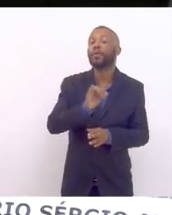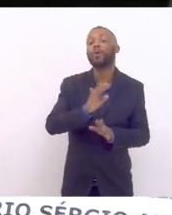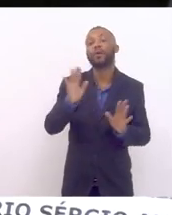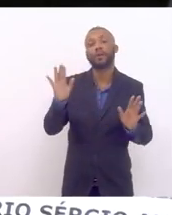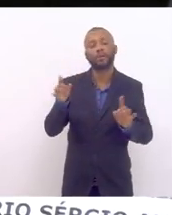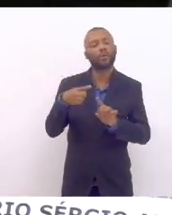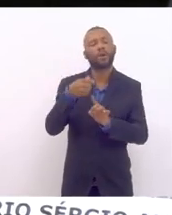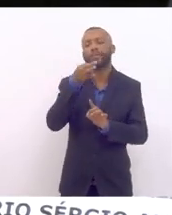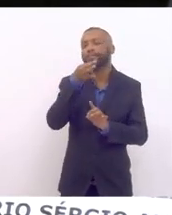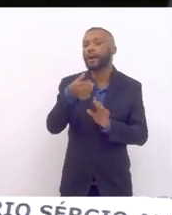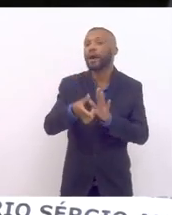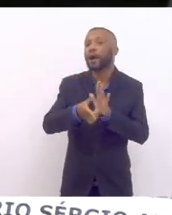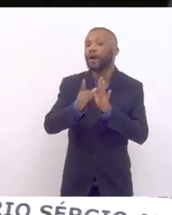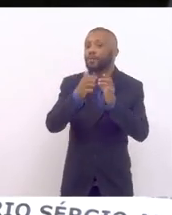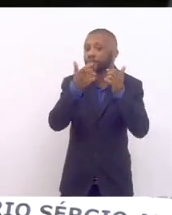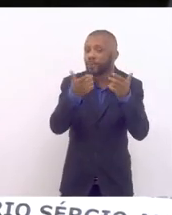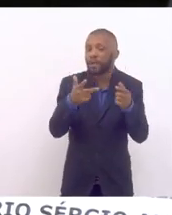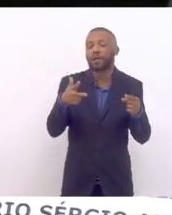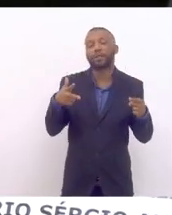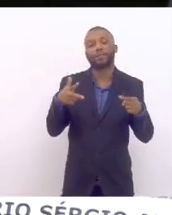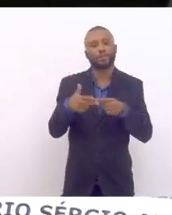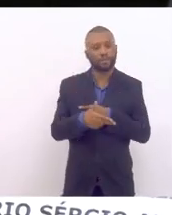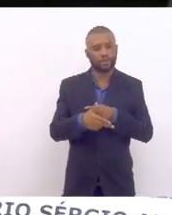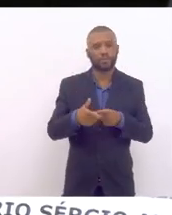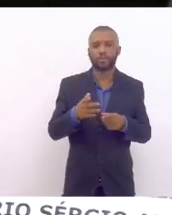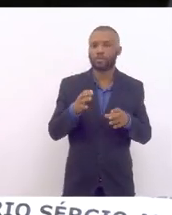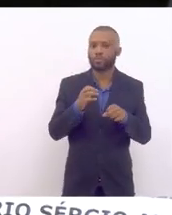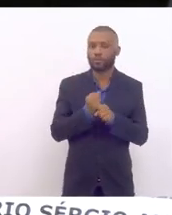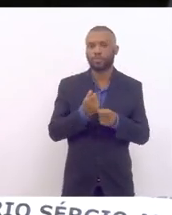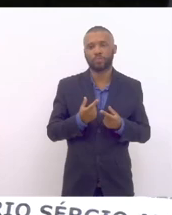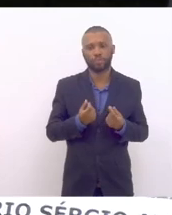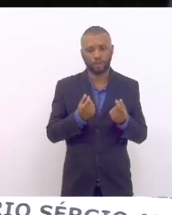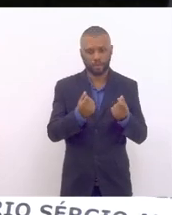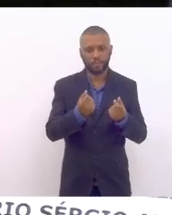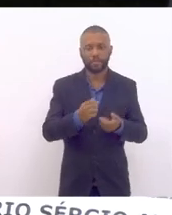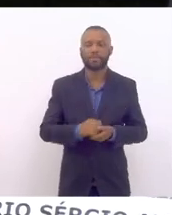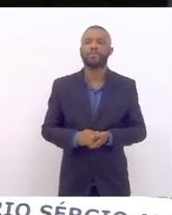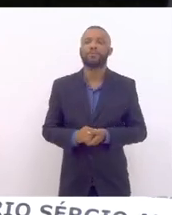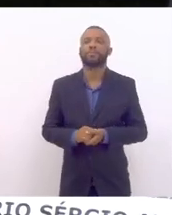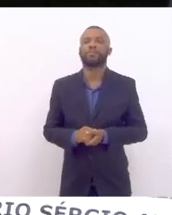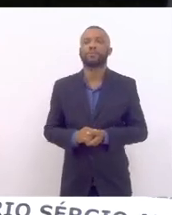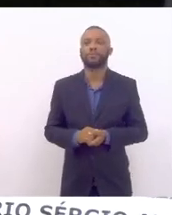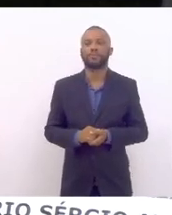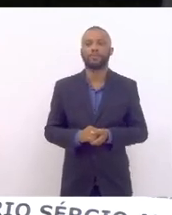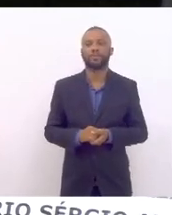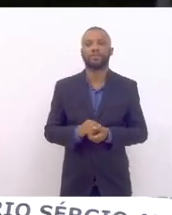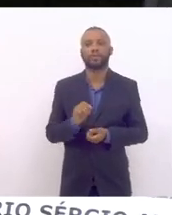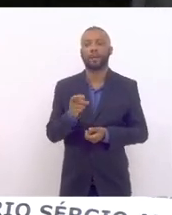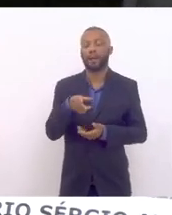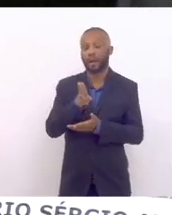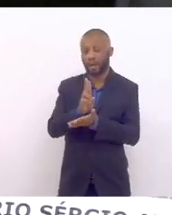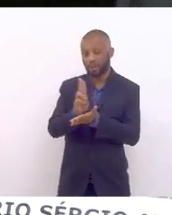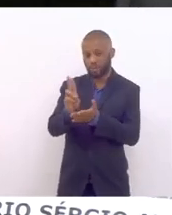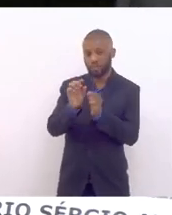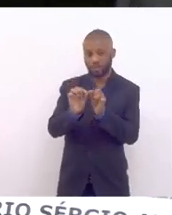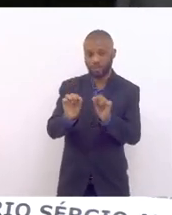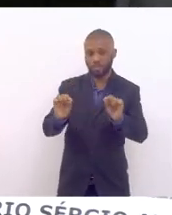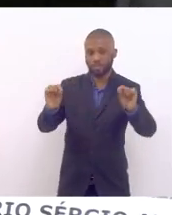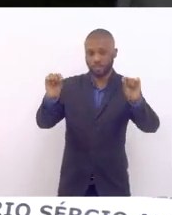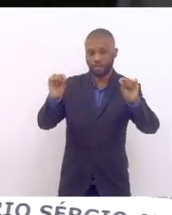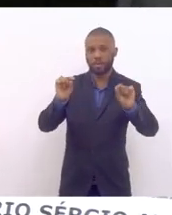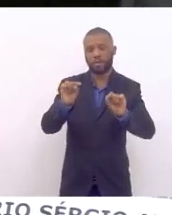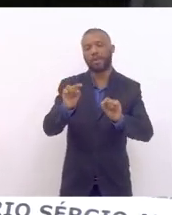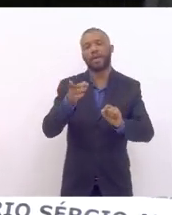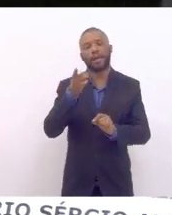coloco isso antes de falar do quê e do orçamento que é as Universidades E aí